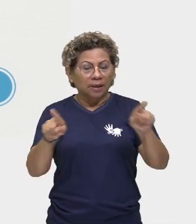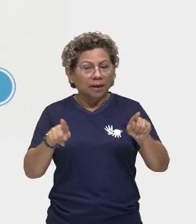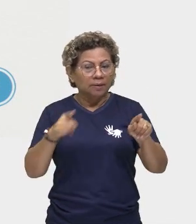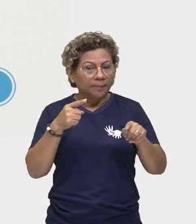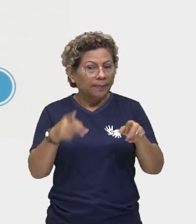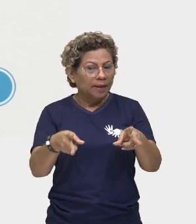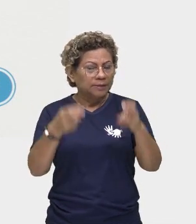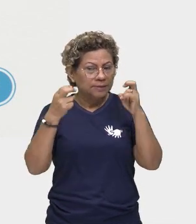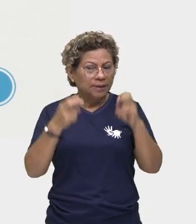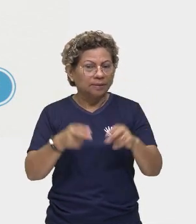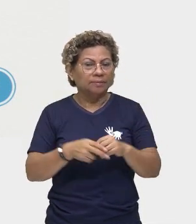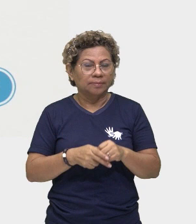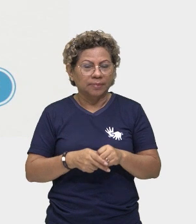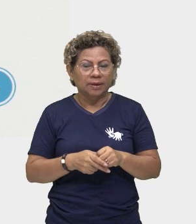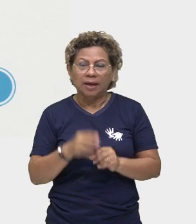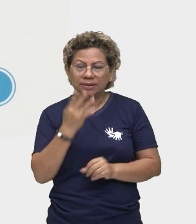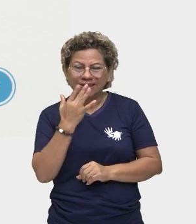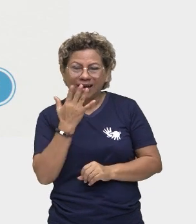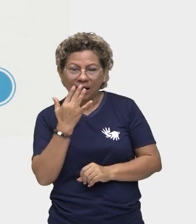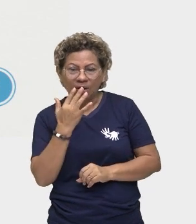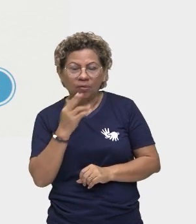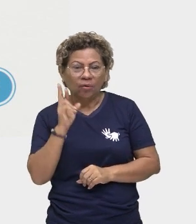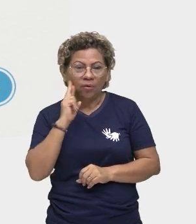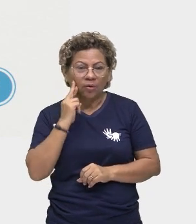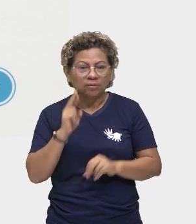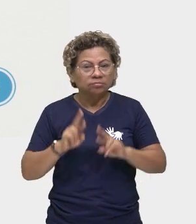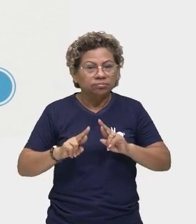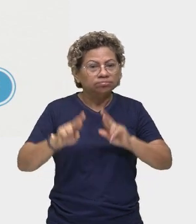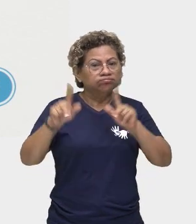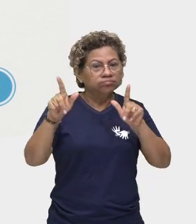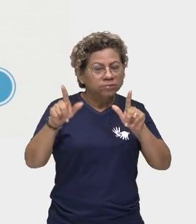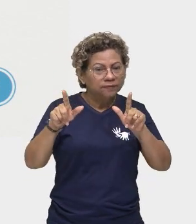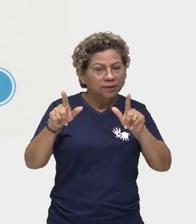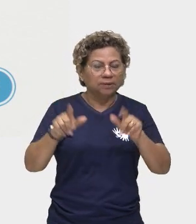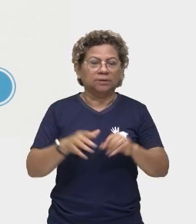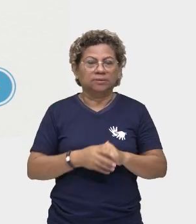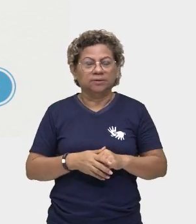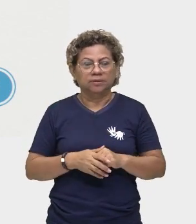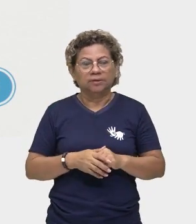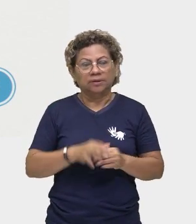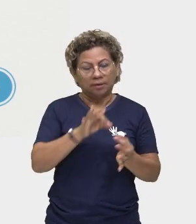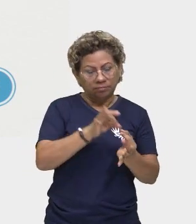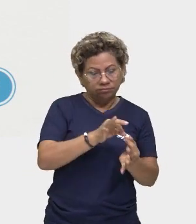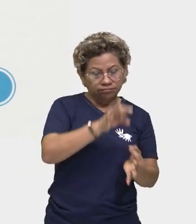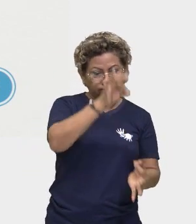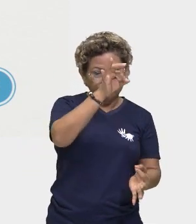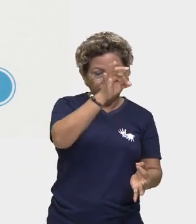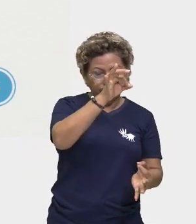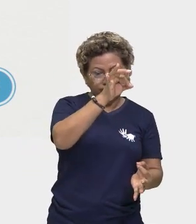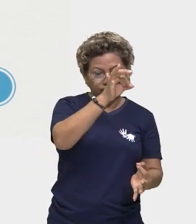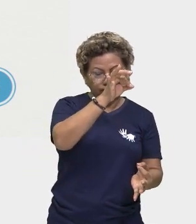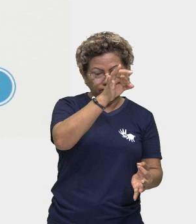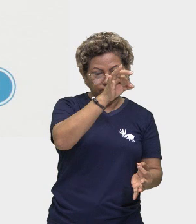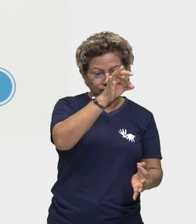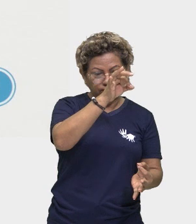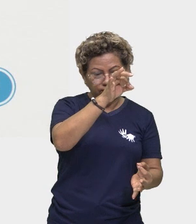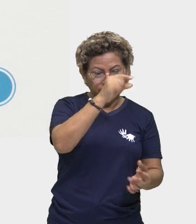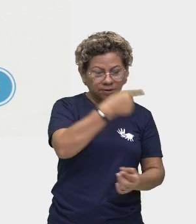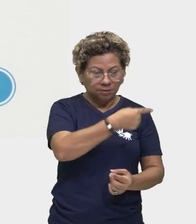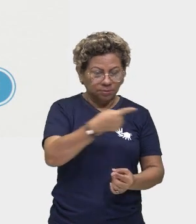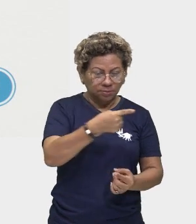paralelos possuem a mesma medida, vamos supor, uma unidade de medida, que seja 1 metro, 1 centímetro. E aqui,